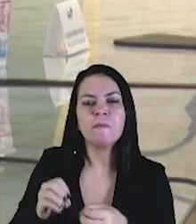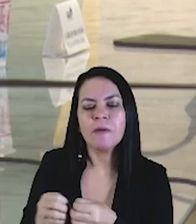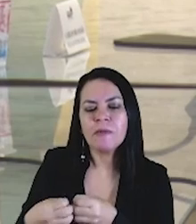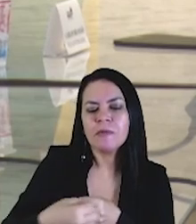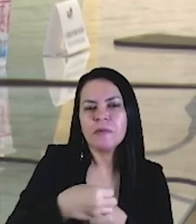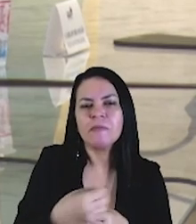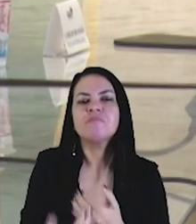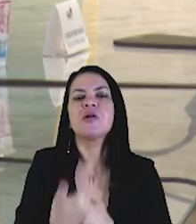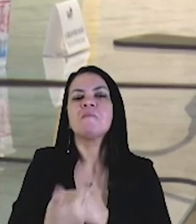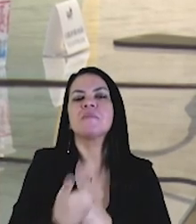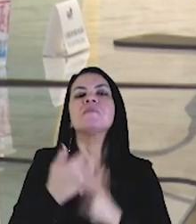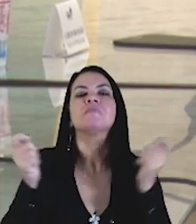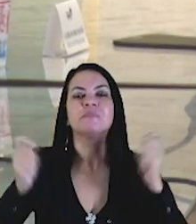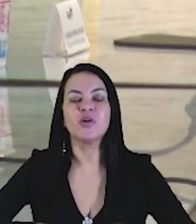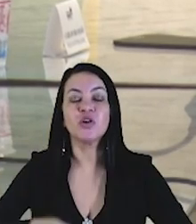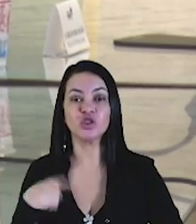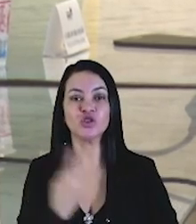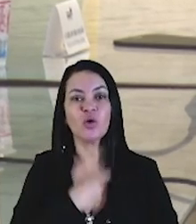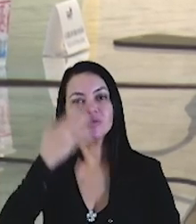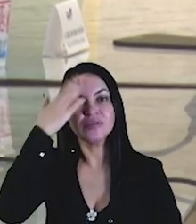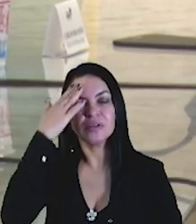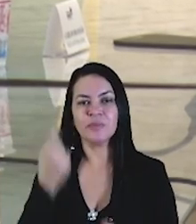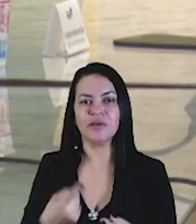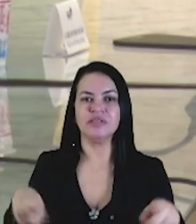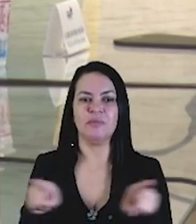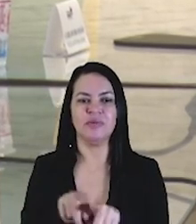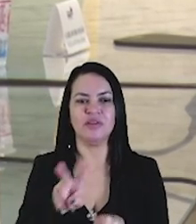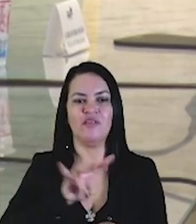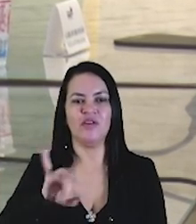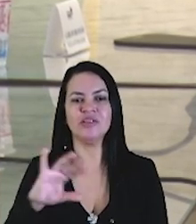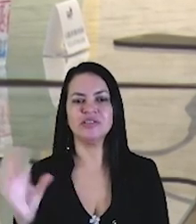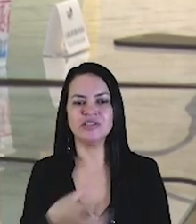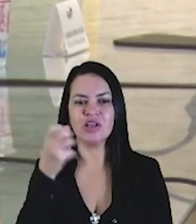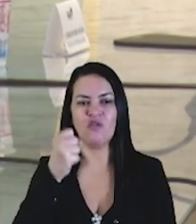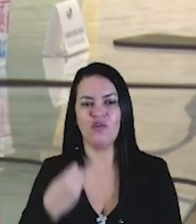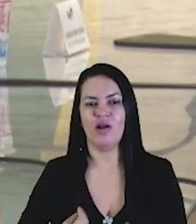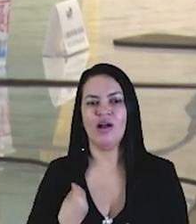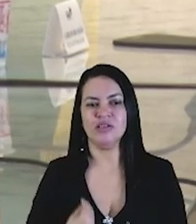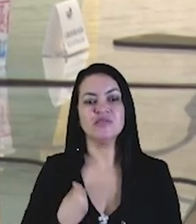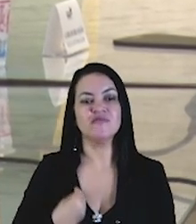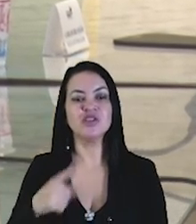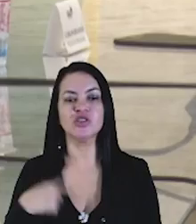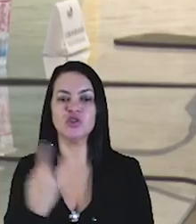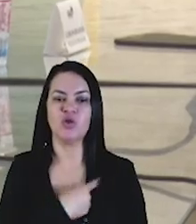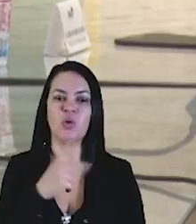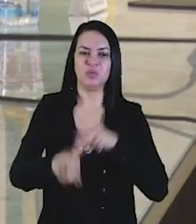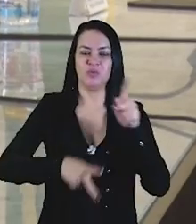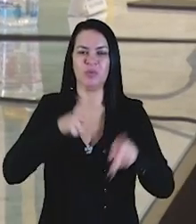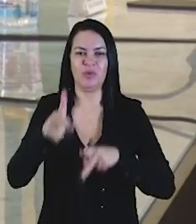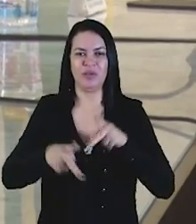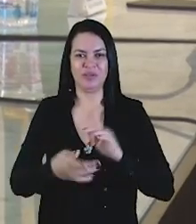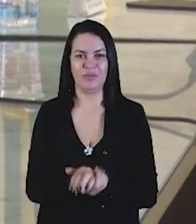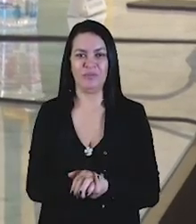que nós entendemos que essa parceria é que irá e as vidas do nome da nossa população